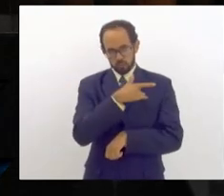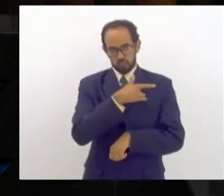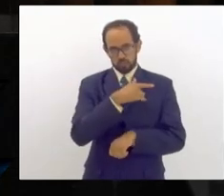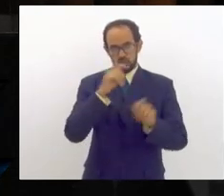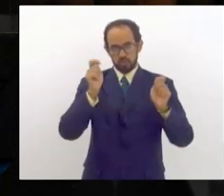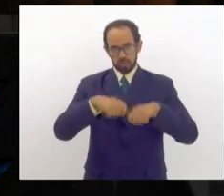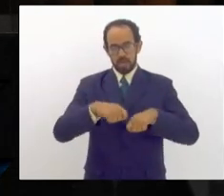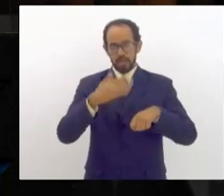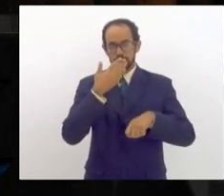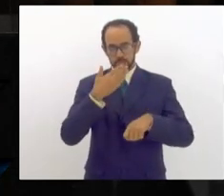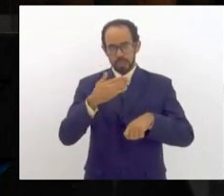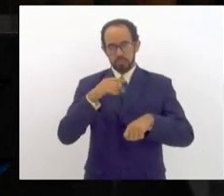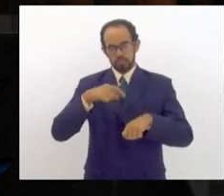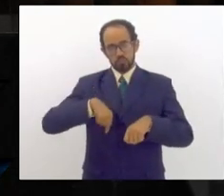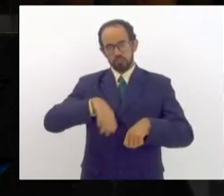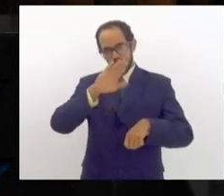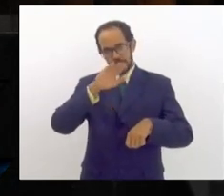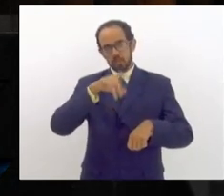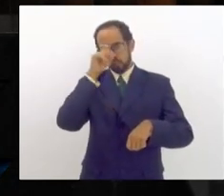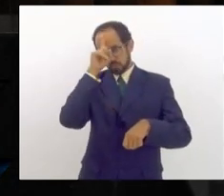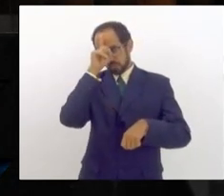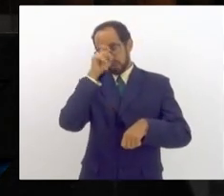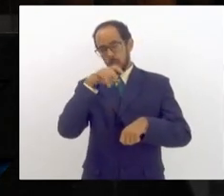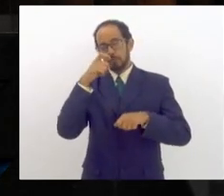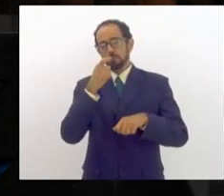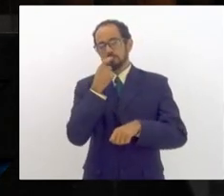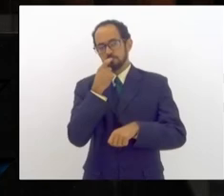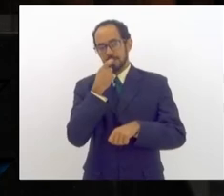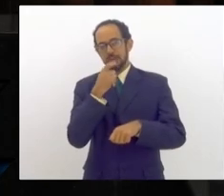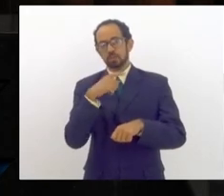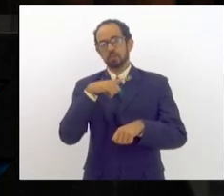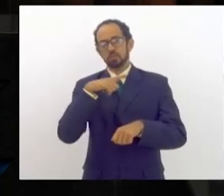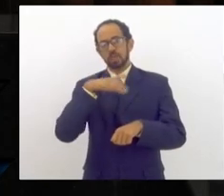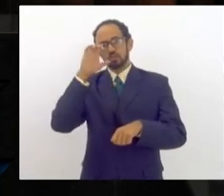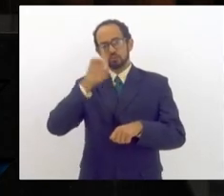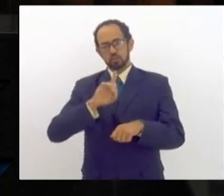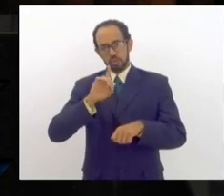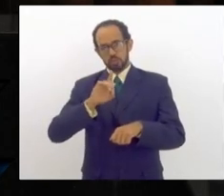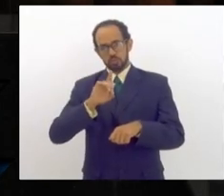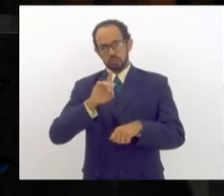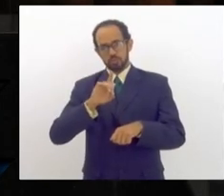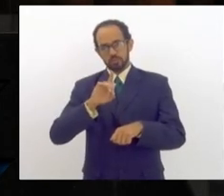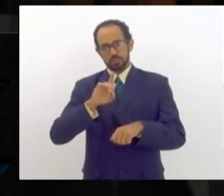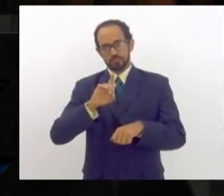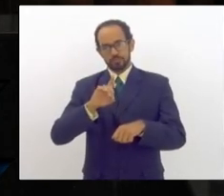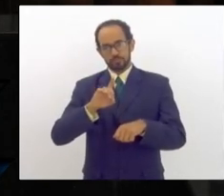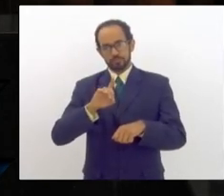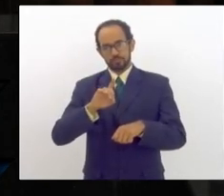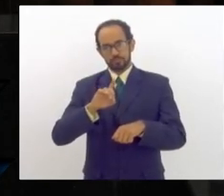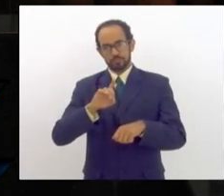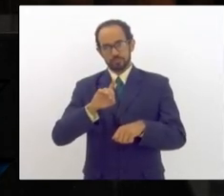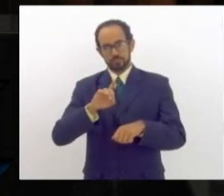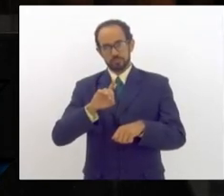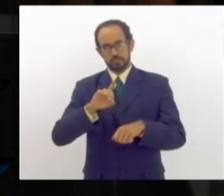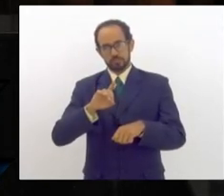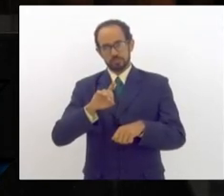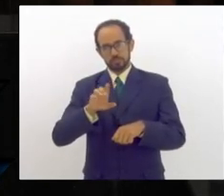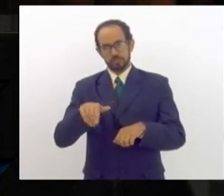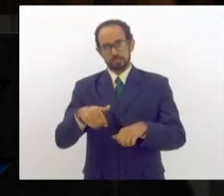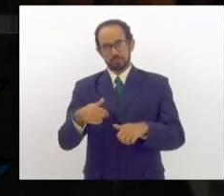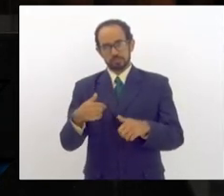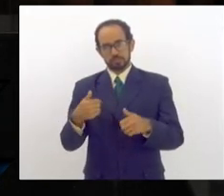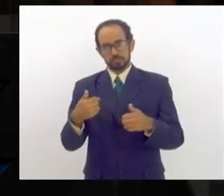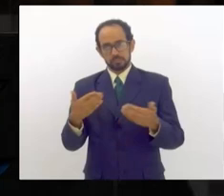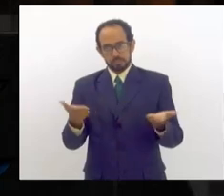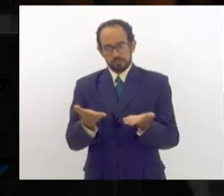hospital mais próximo daqui que eu tenho direito e aí agora desse tempo